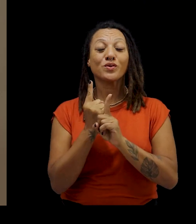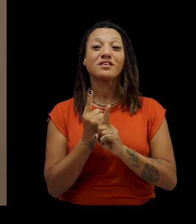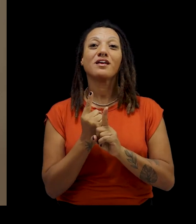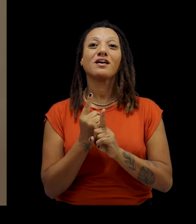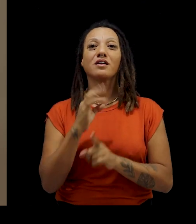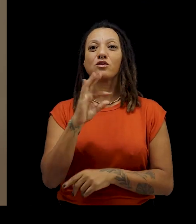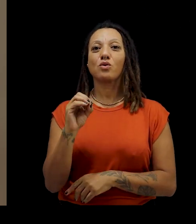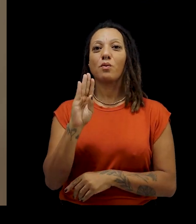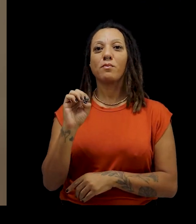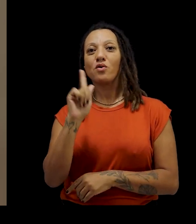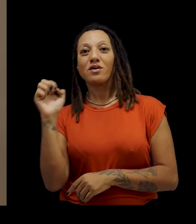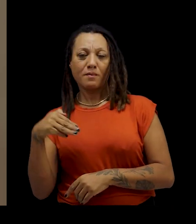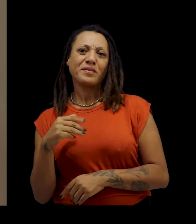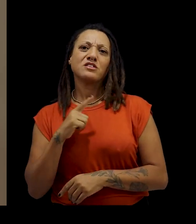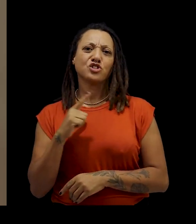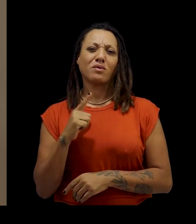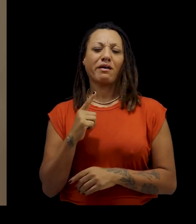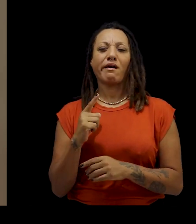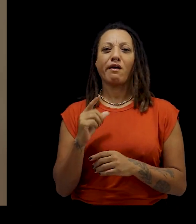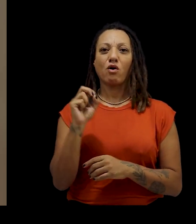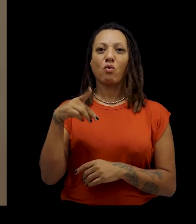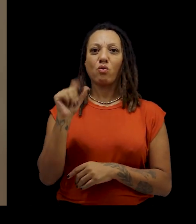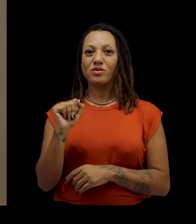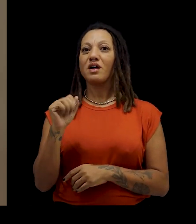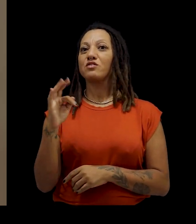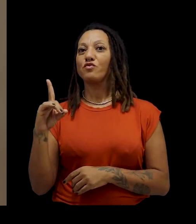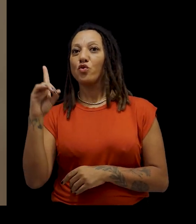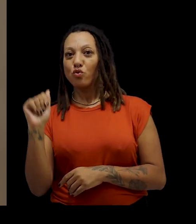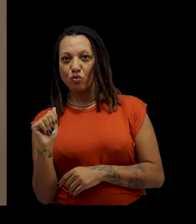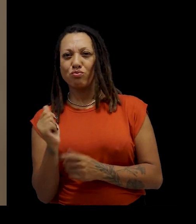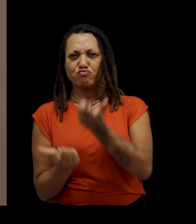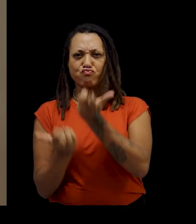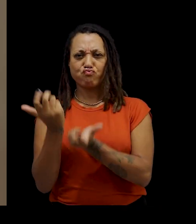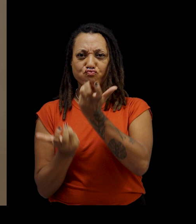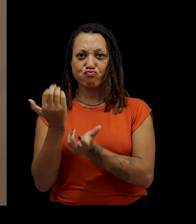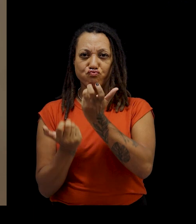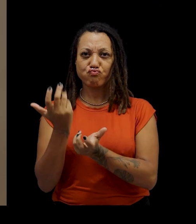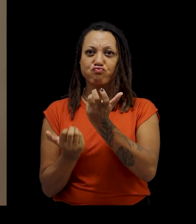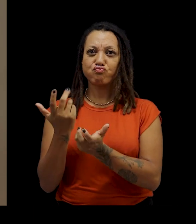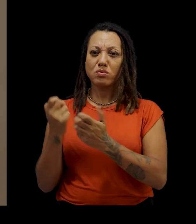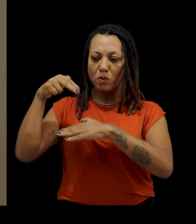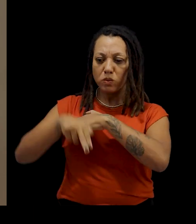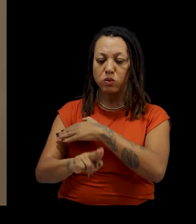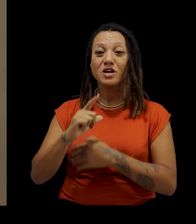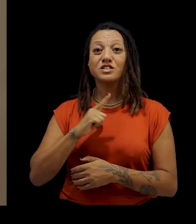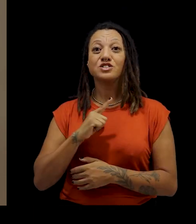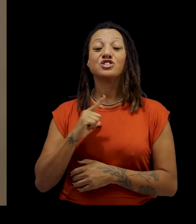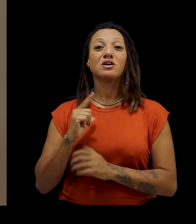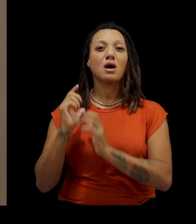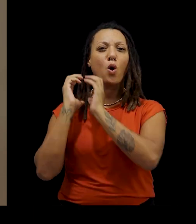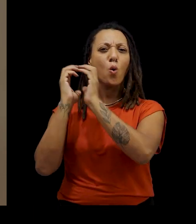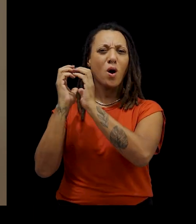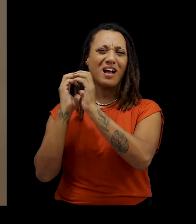encontrei um tobogã que chamava Onda de Fogo, que era um escorregador, que era uma grande labareda